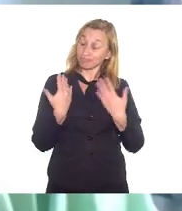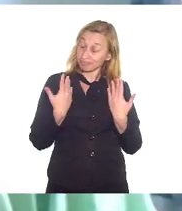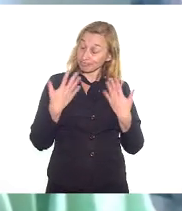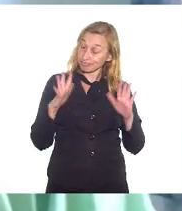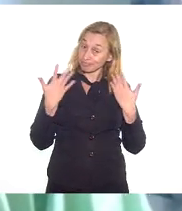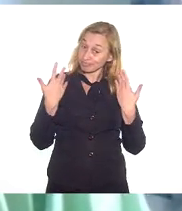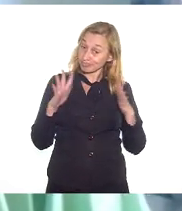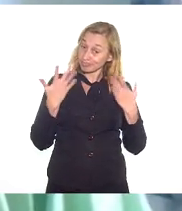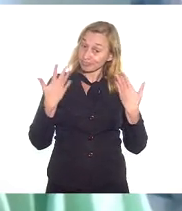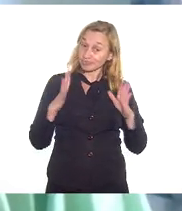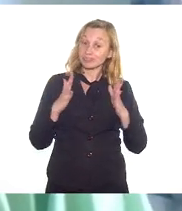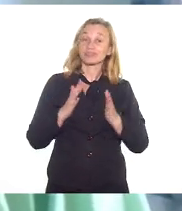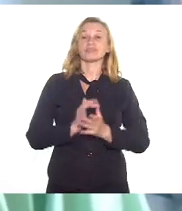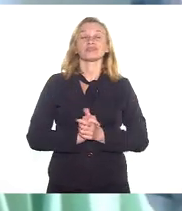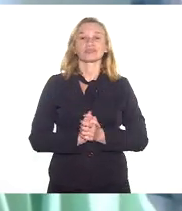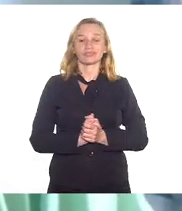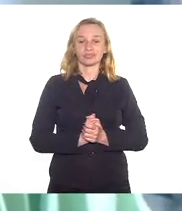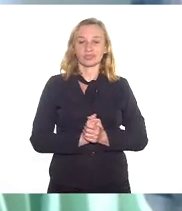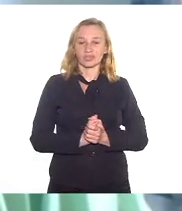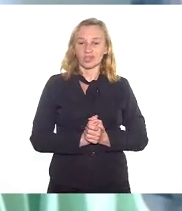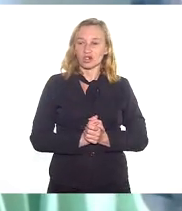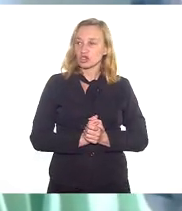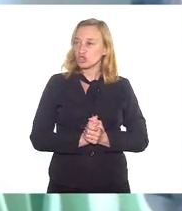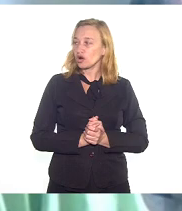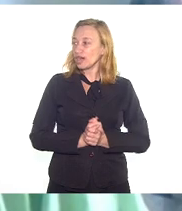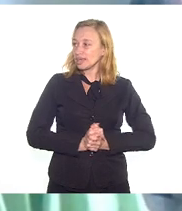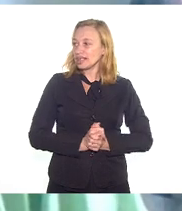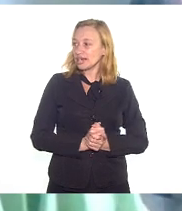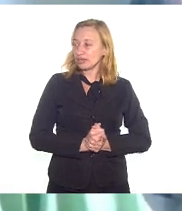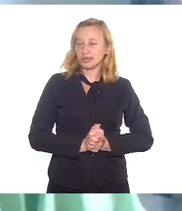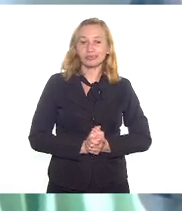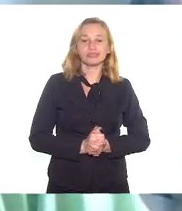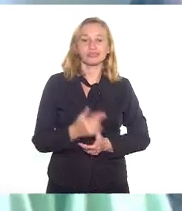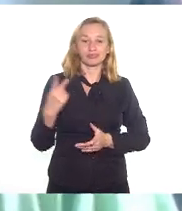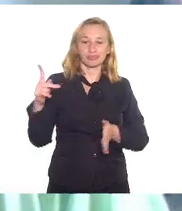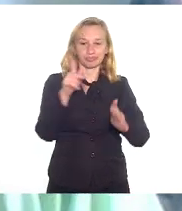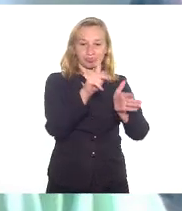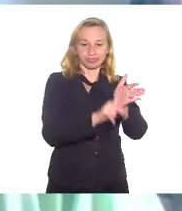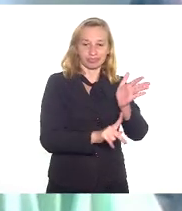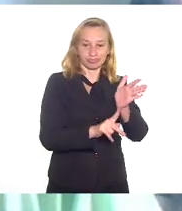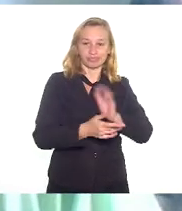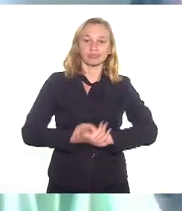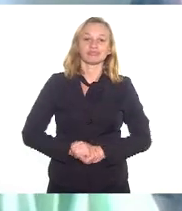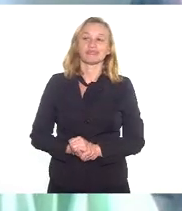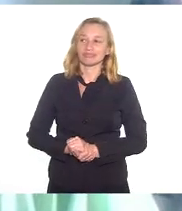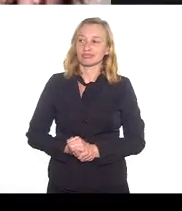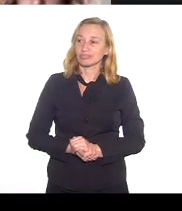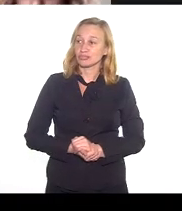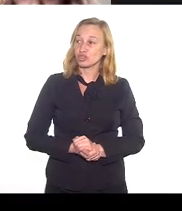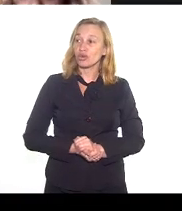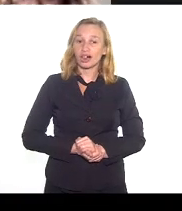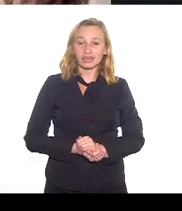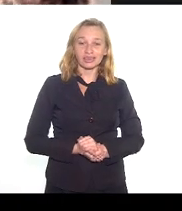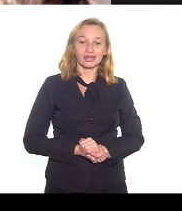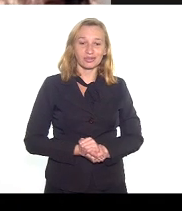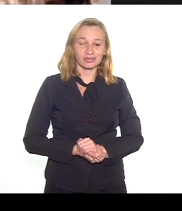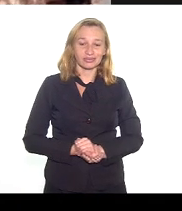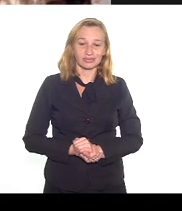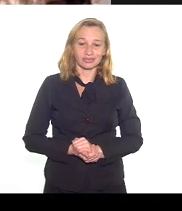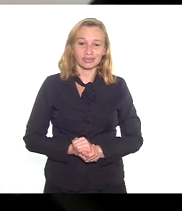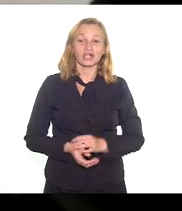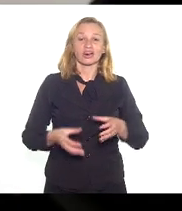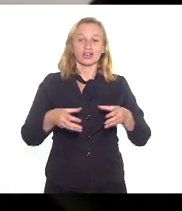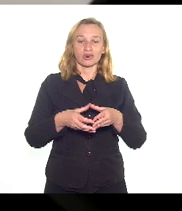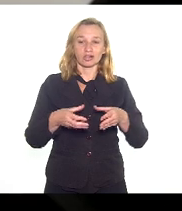elogiando, Renata Souza, elogiando o teu projeto, muito importante. Pela Comissão